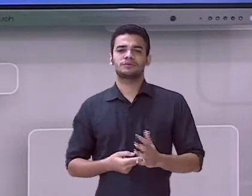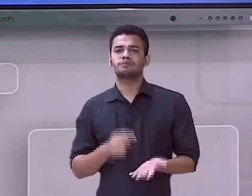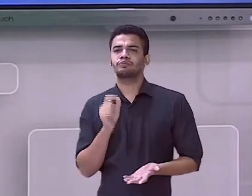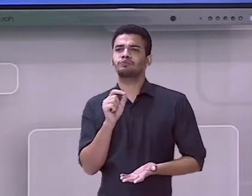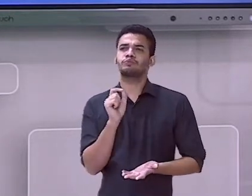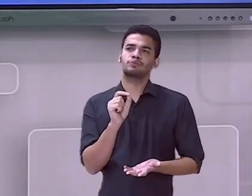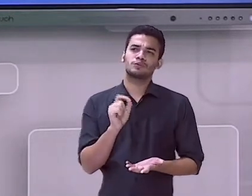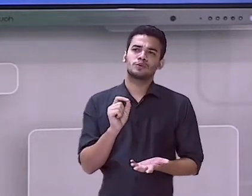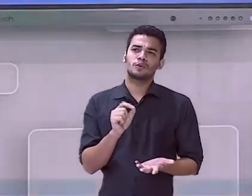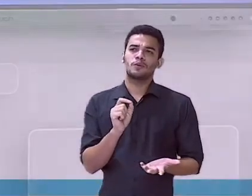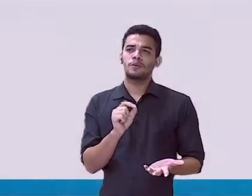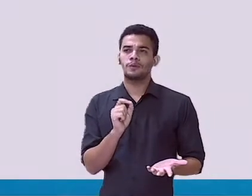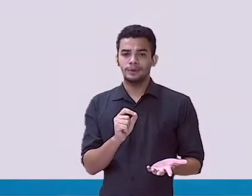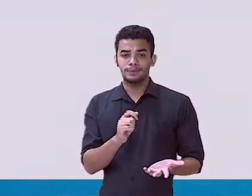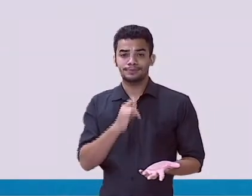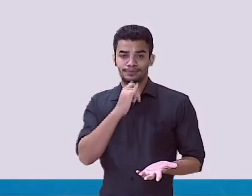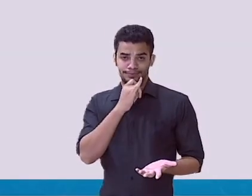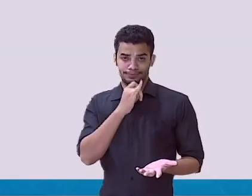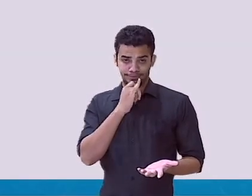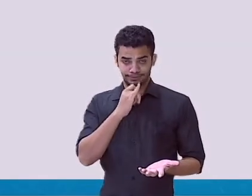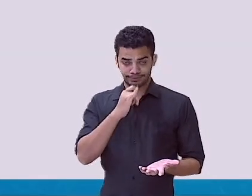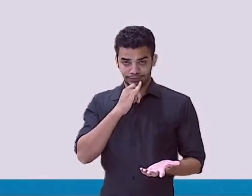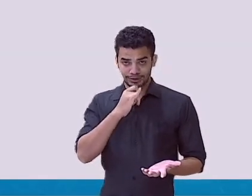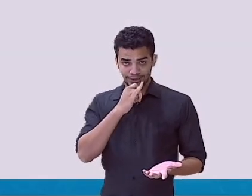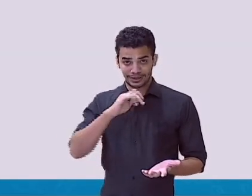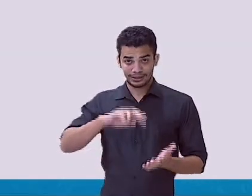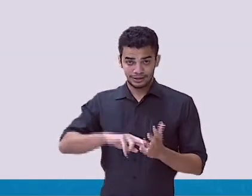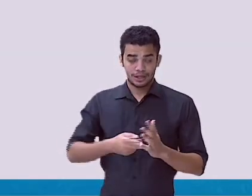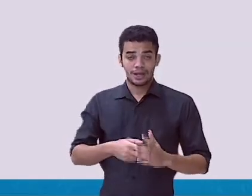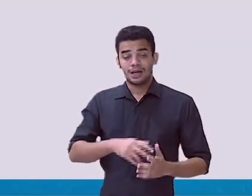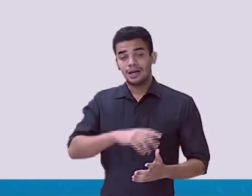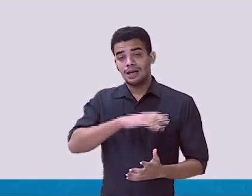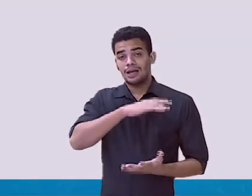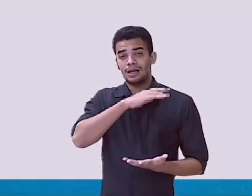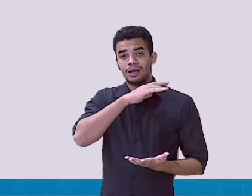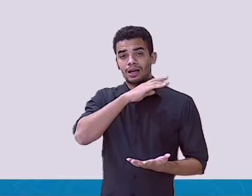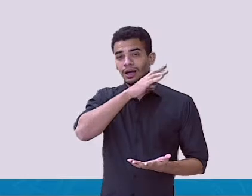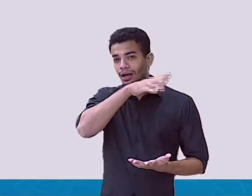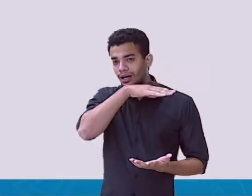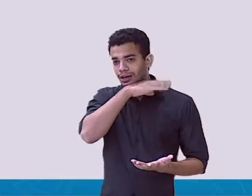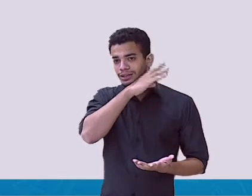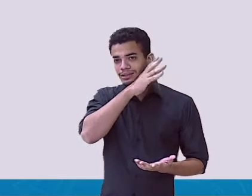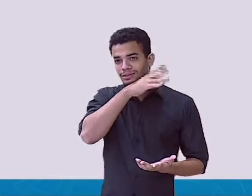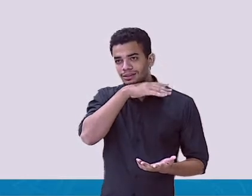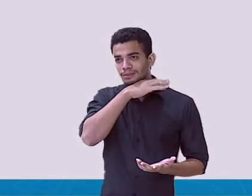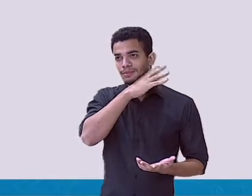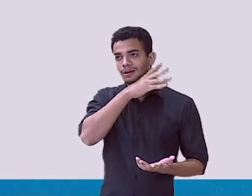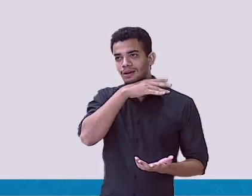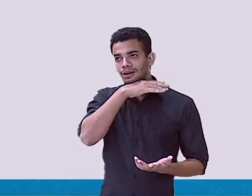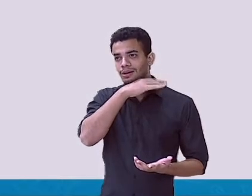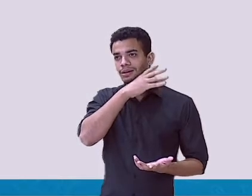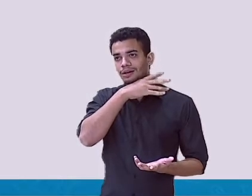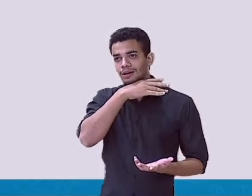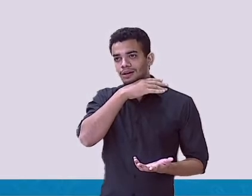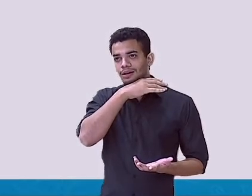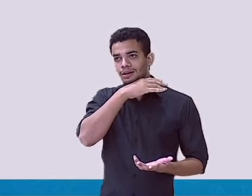Artrópoda. São invertebrados com grande distribuição